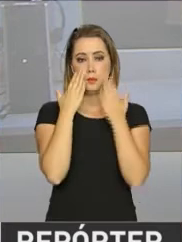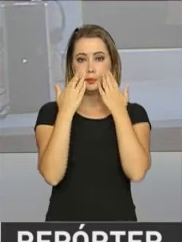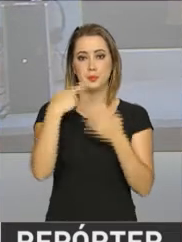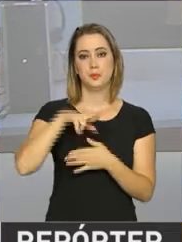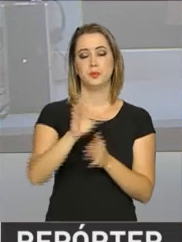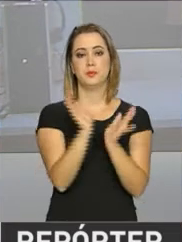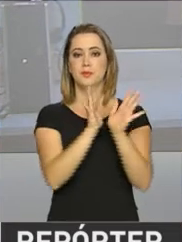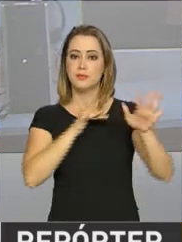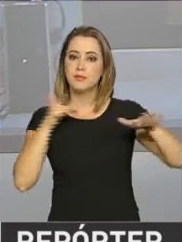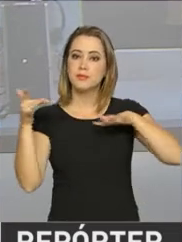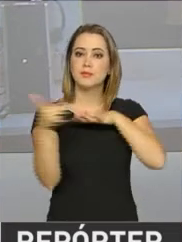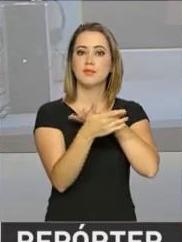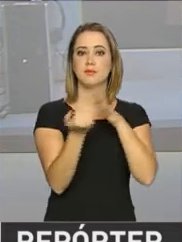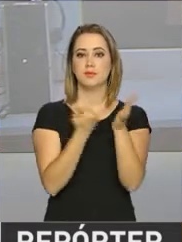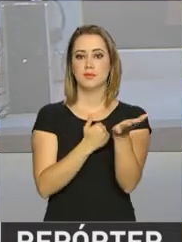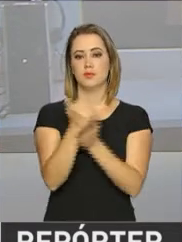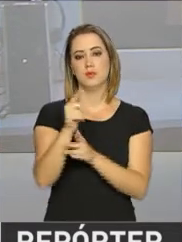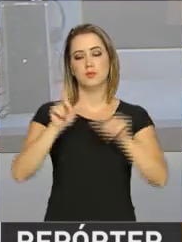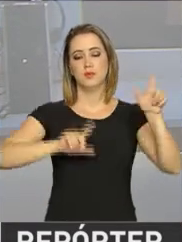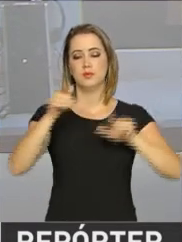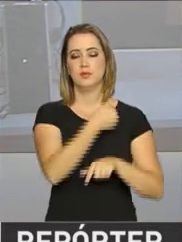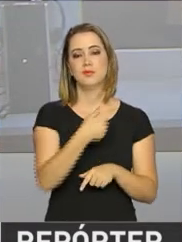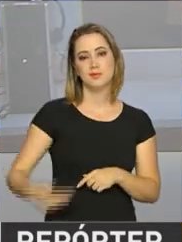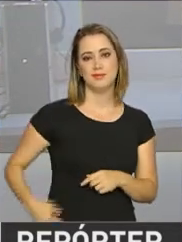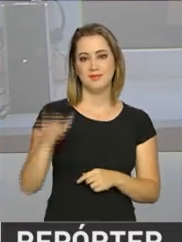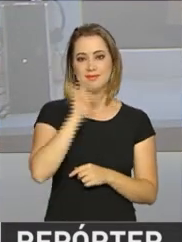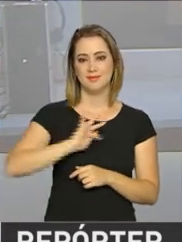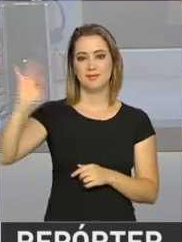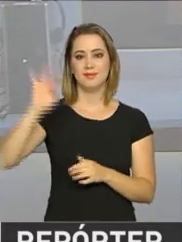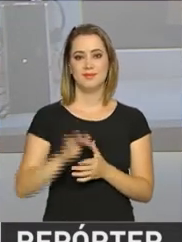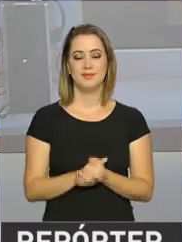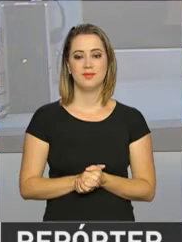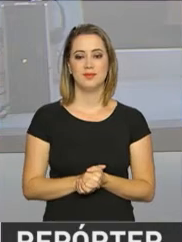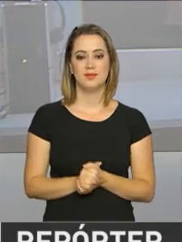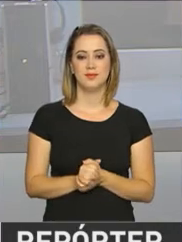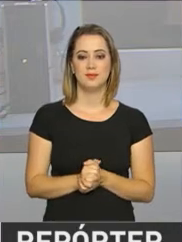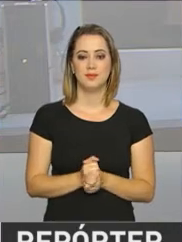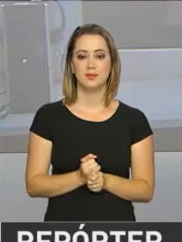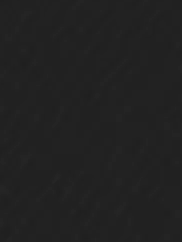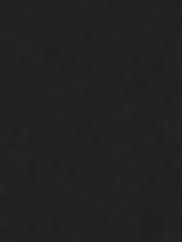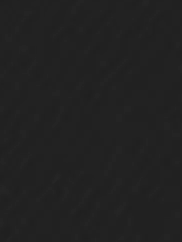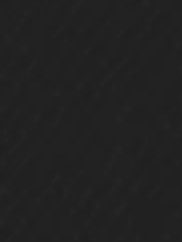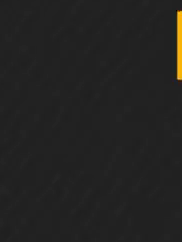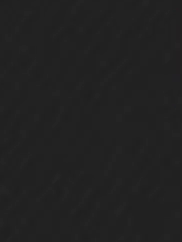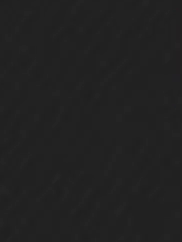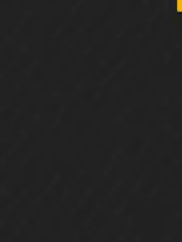acompanhe as novidades também nas nossas redes sociais e continua com a gente aqui na nbr a tv do governo federal